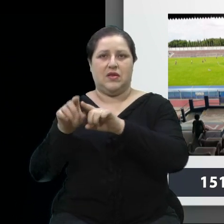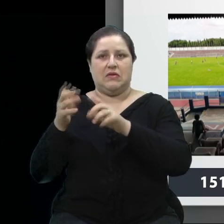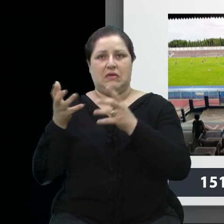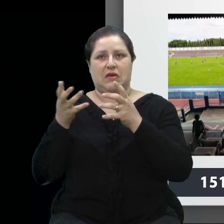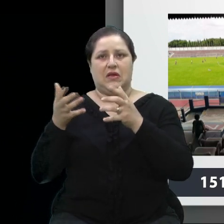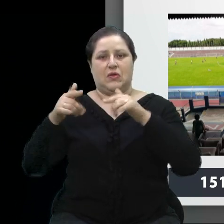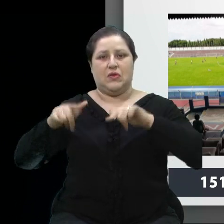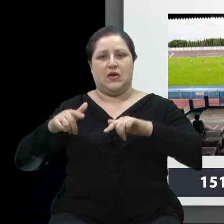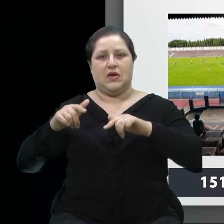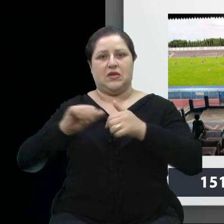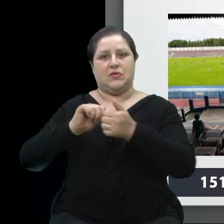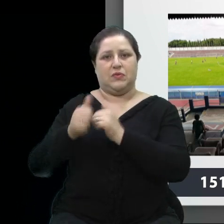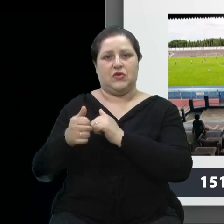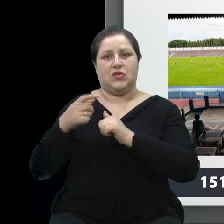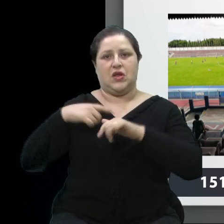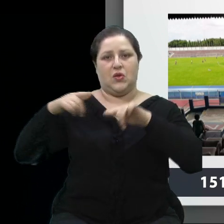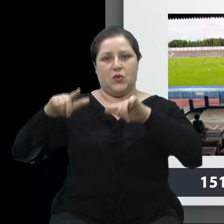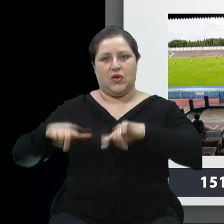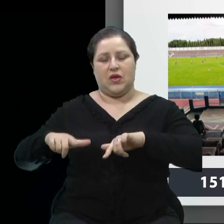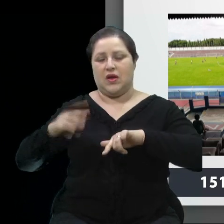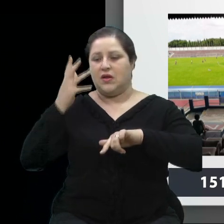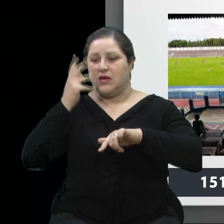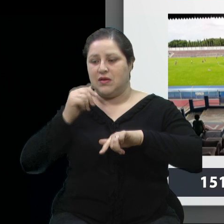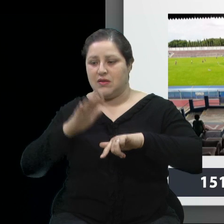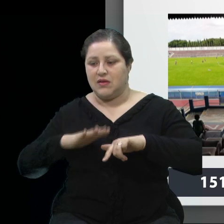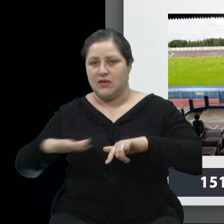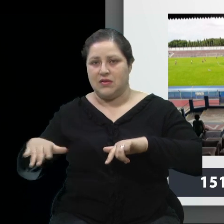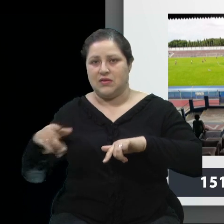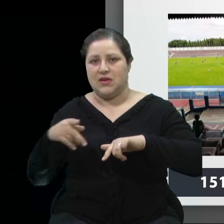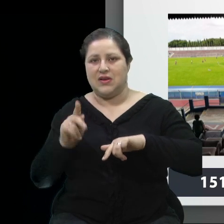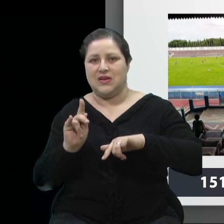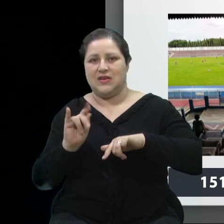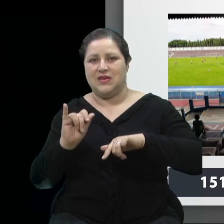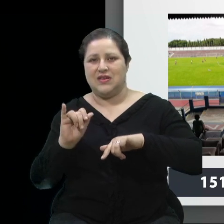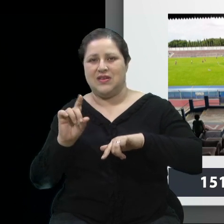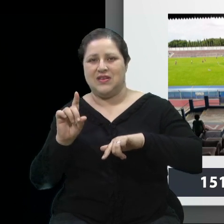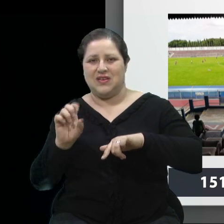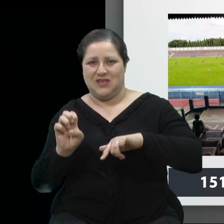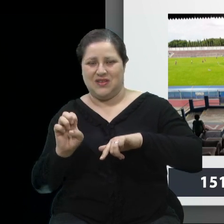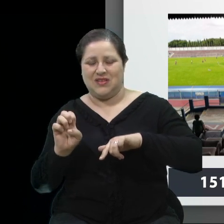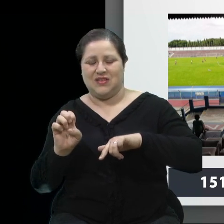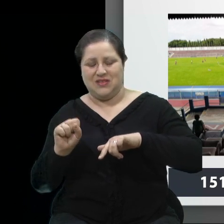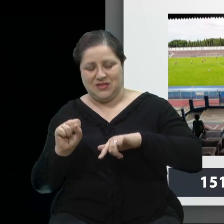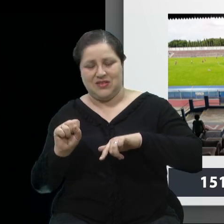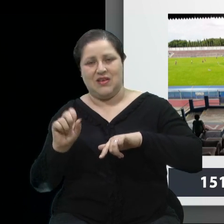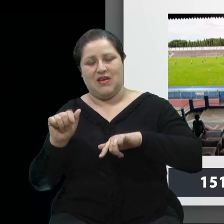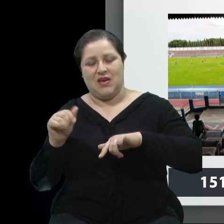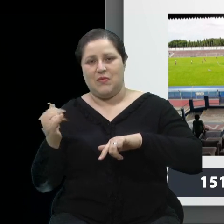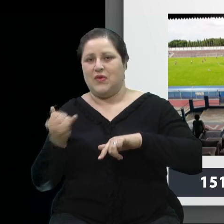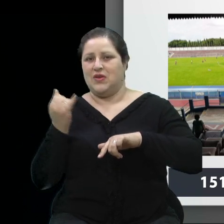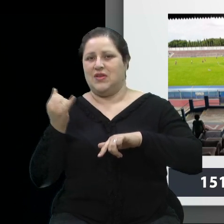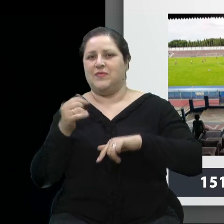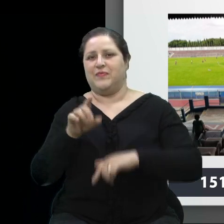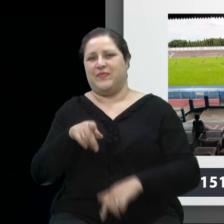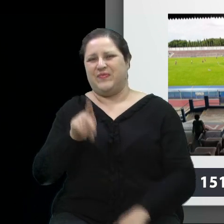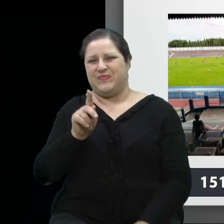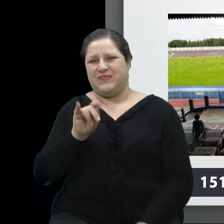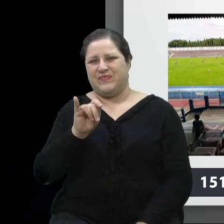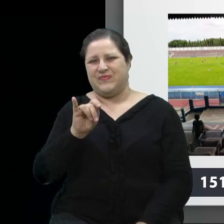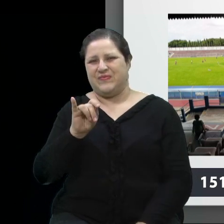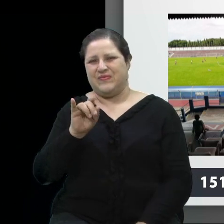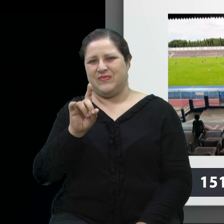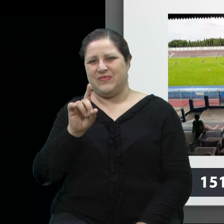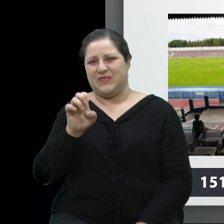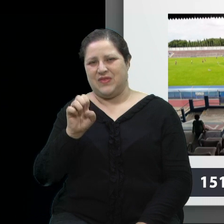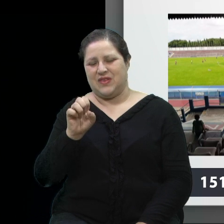um espaço Kids, que hoje é fundamental para as crianças poderem frequentar, né? O Martim fácil de fazer amizade,